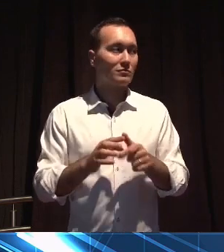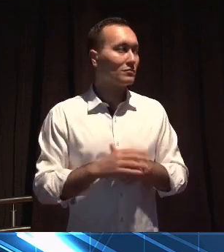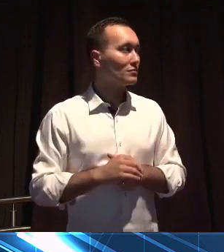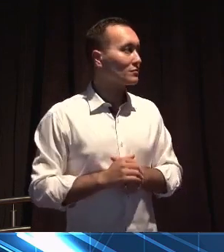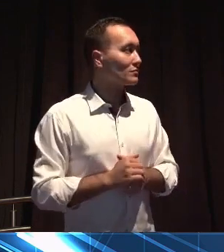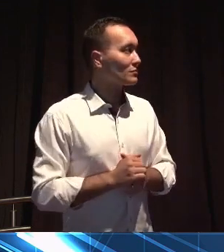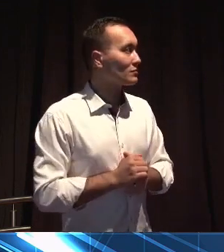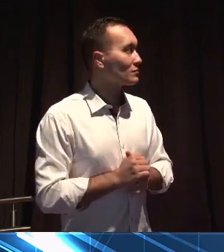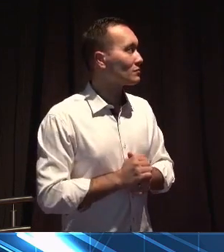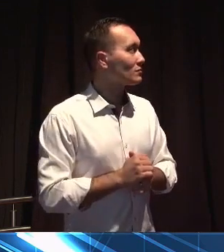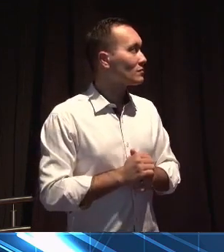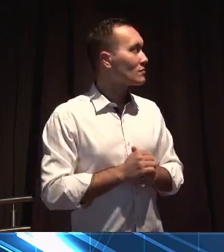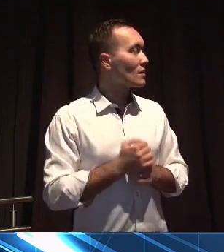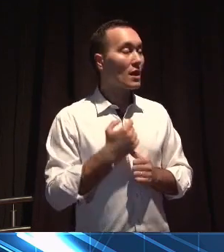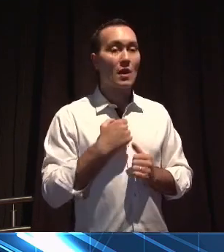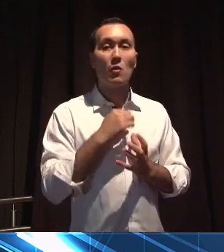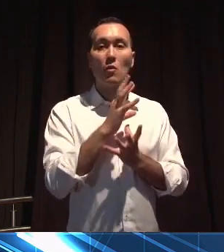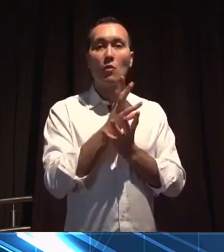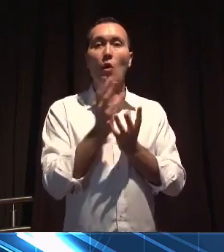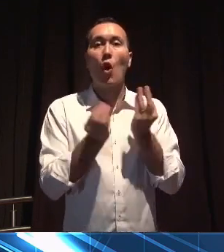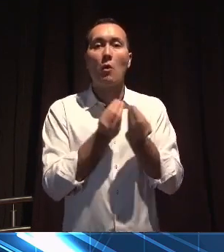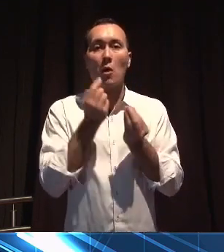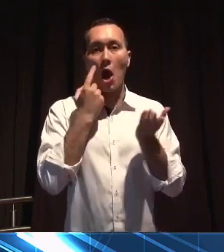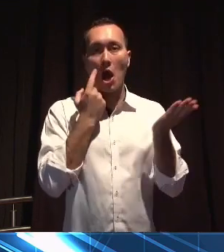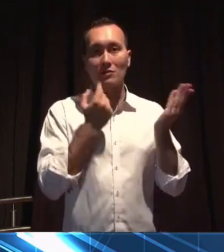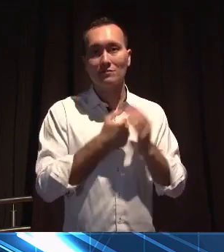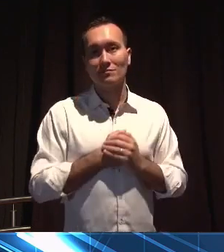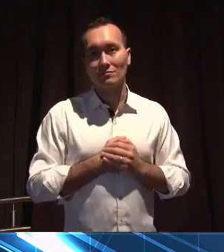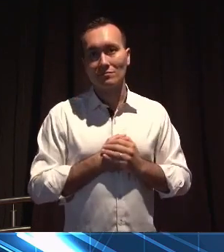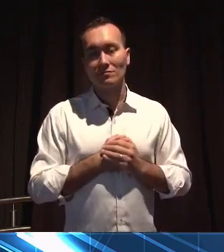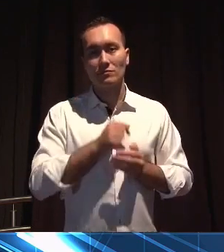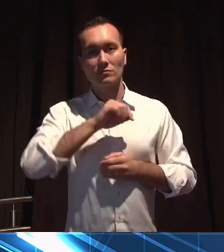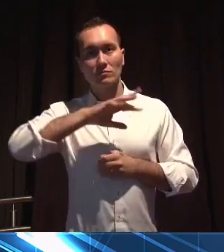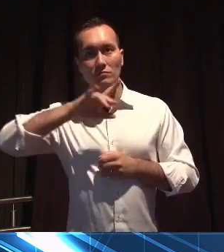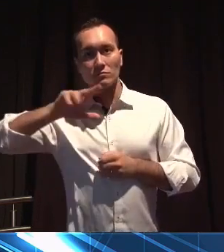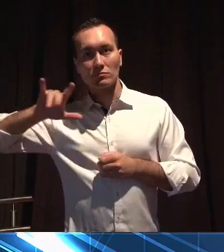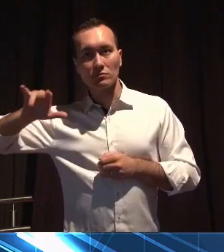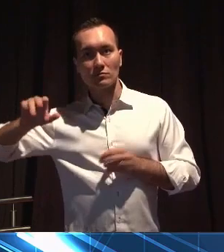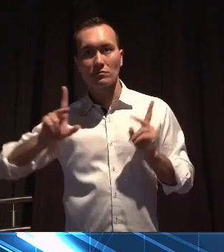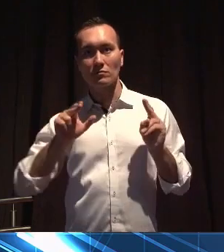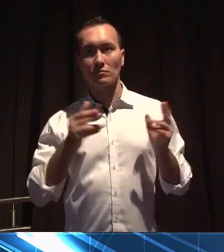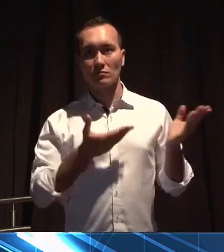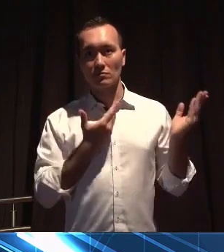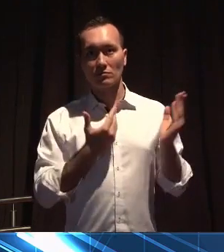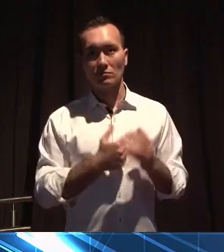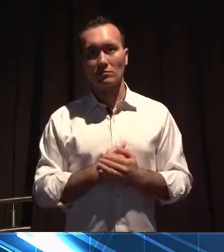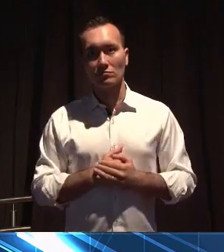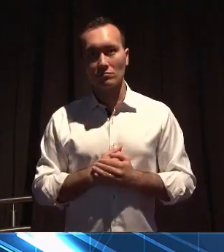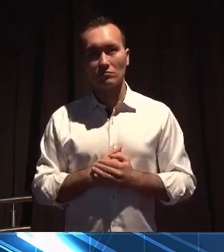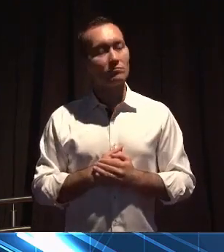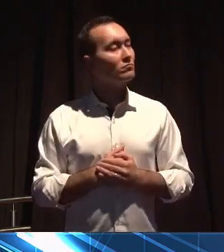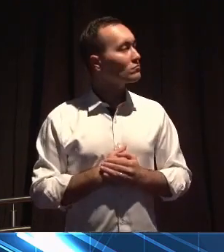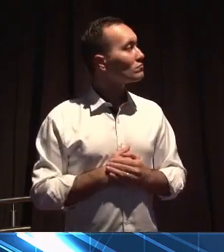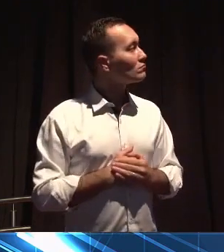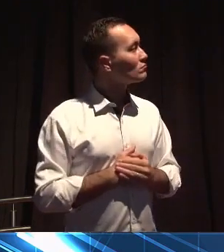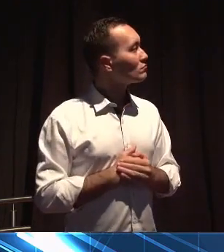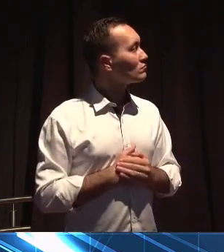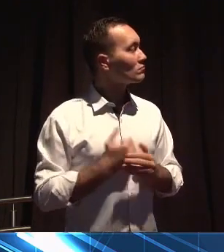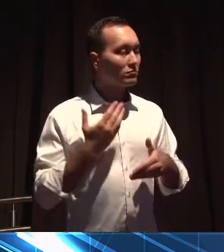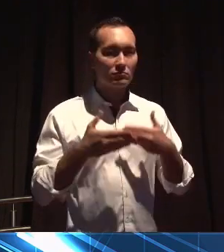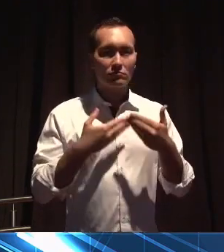serve esse logger ponto load E aí essa chamada vai vasculhar o Jarvis